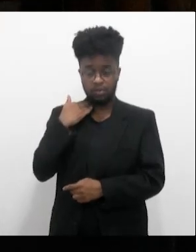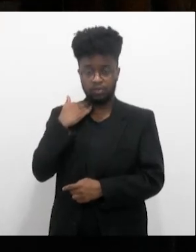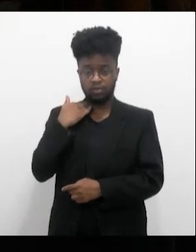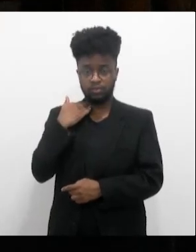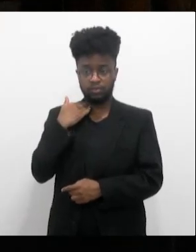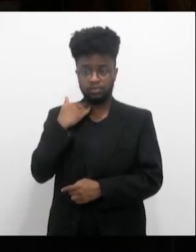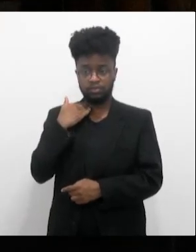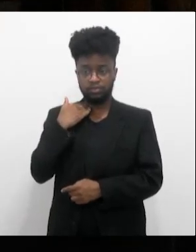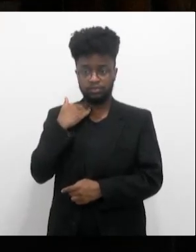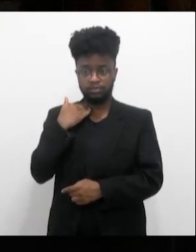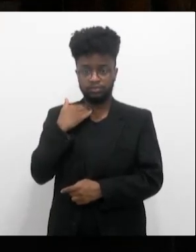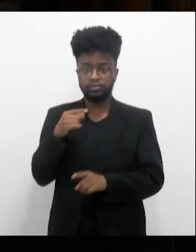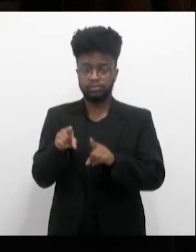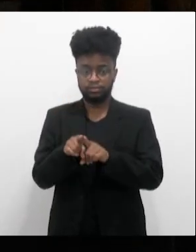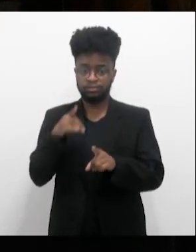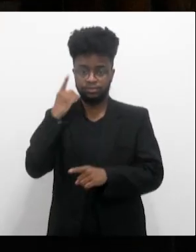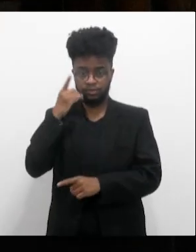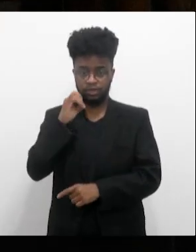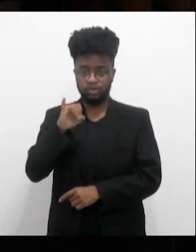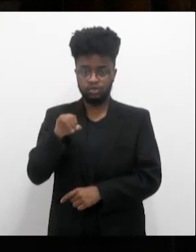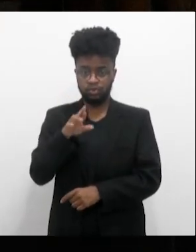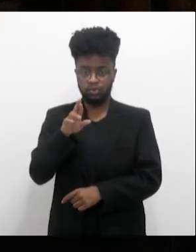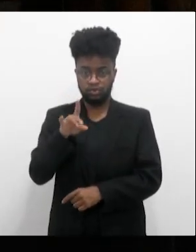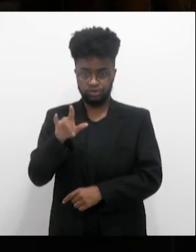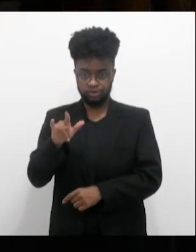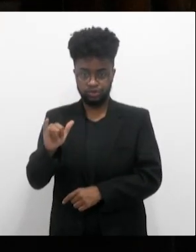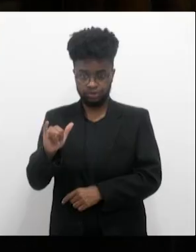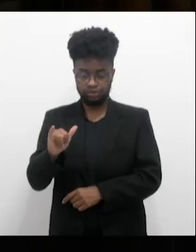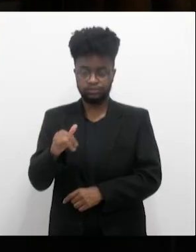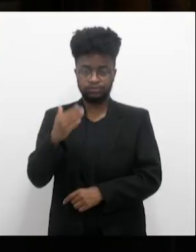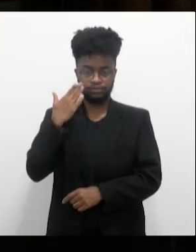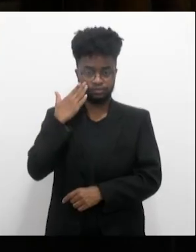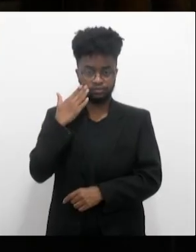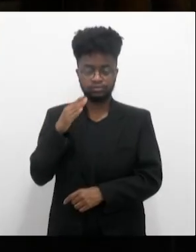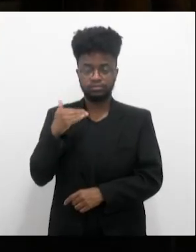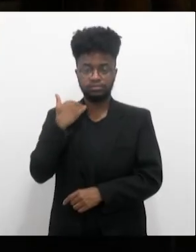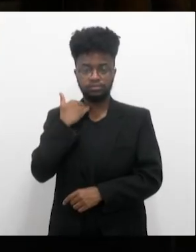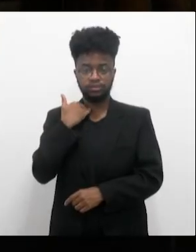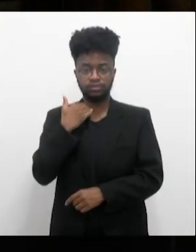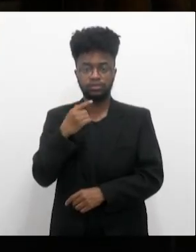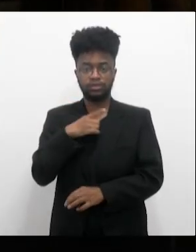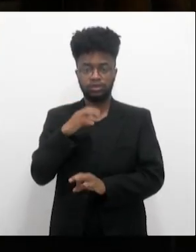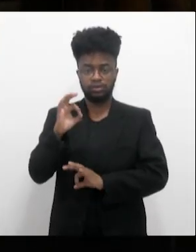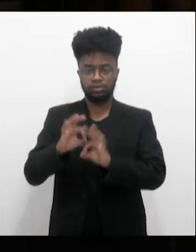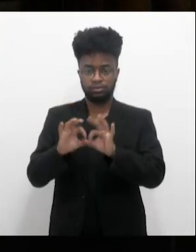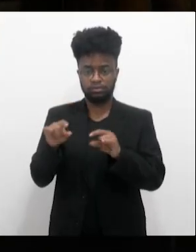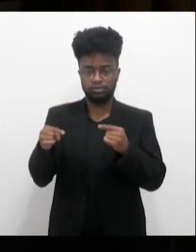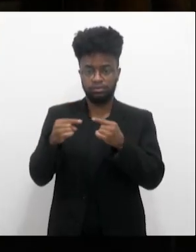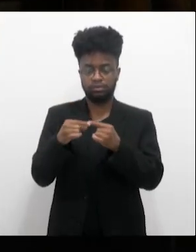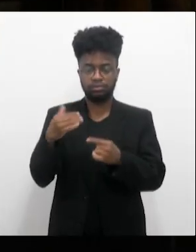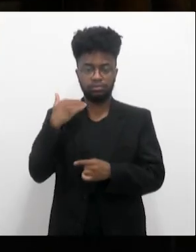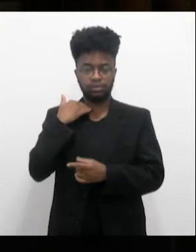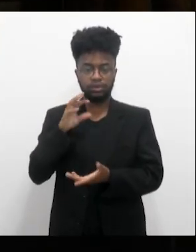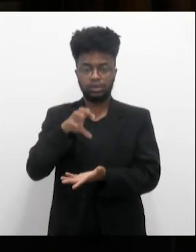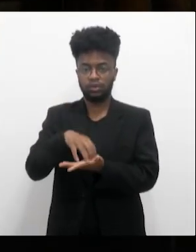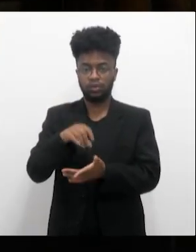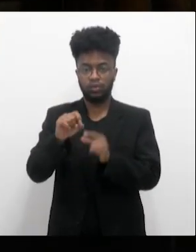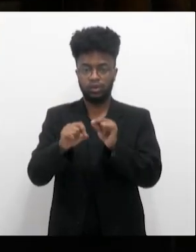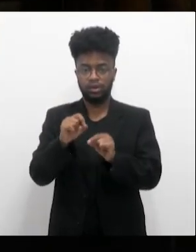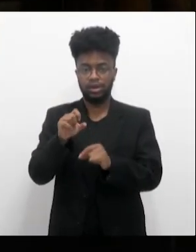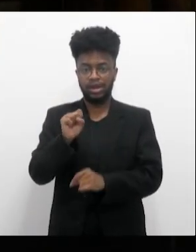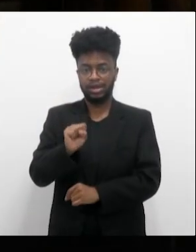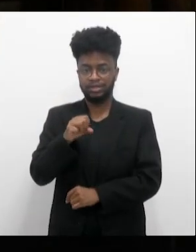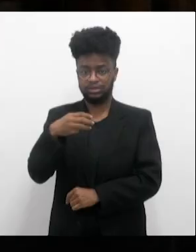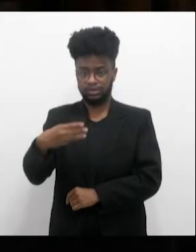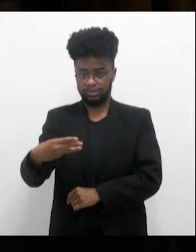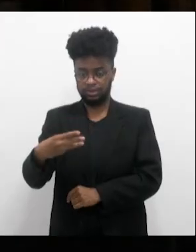o deputado Jordi também sabe disso, classificado pelo Banco Central de